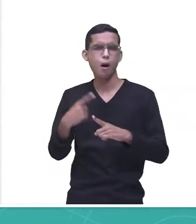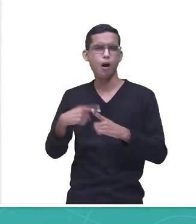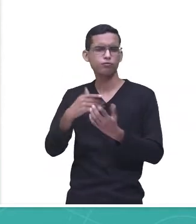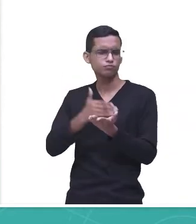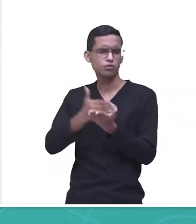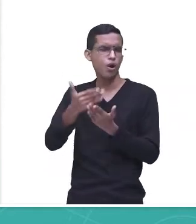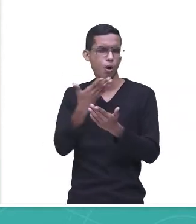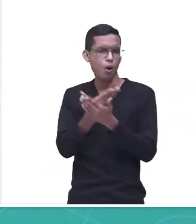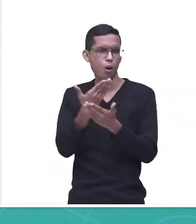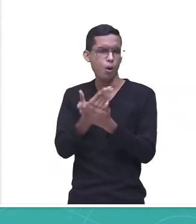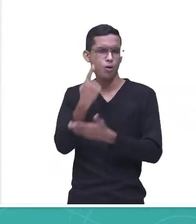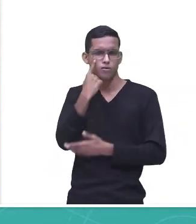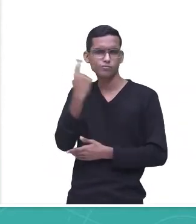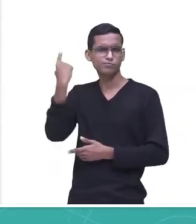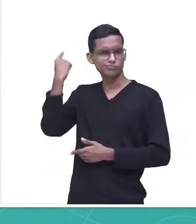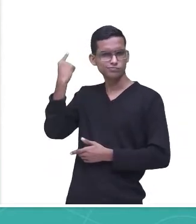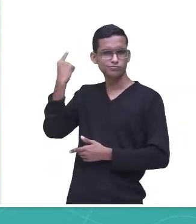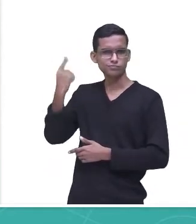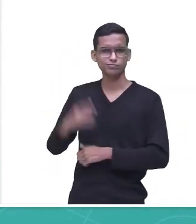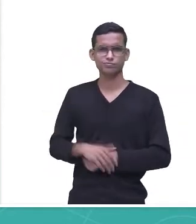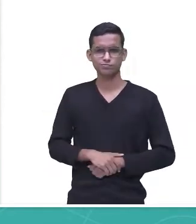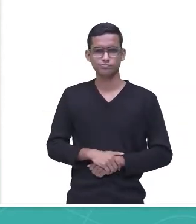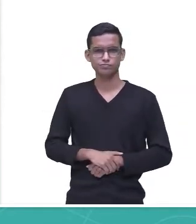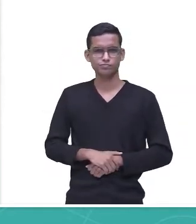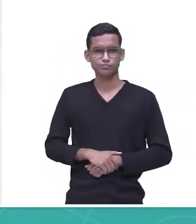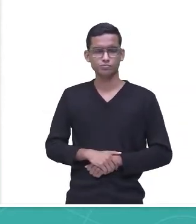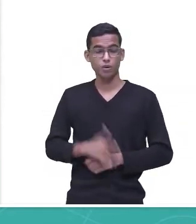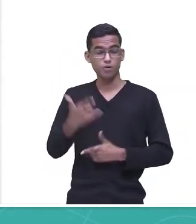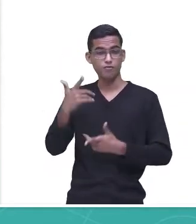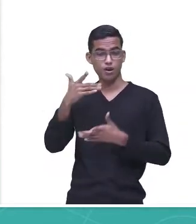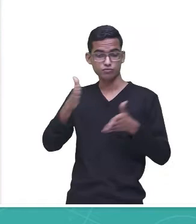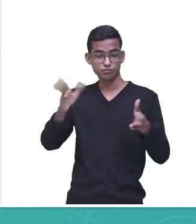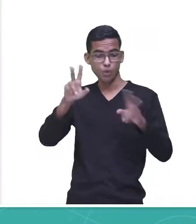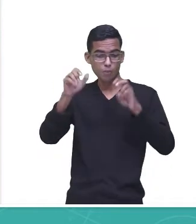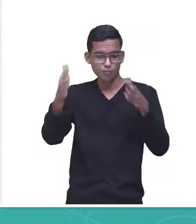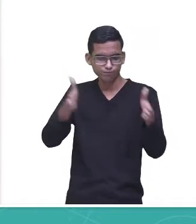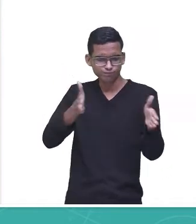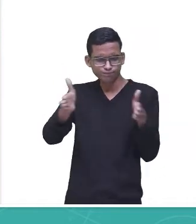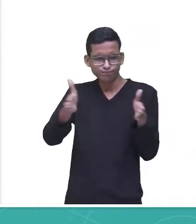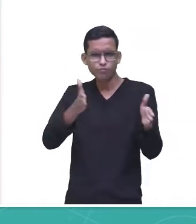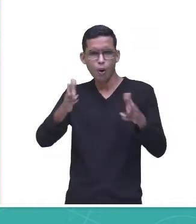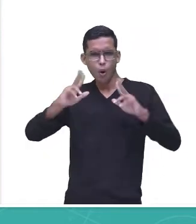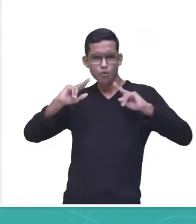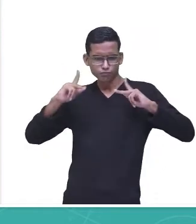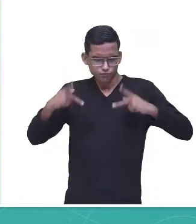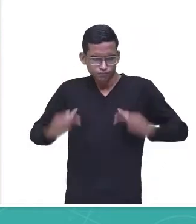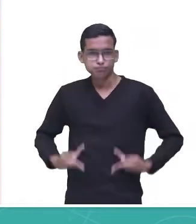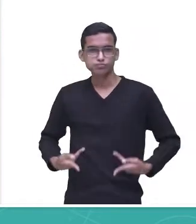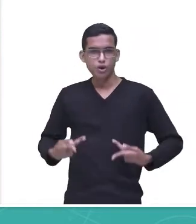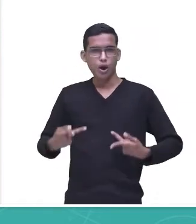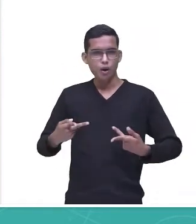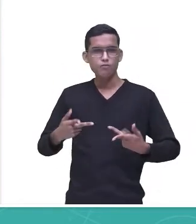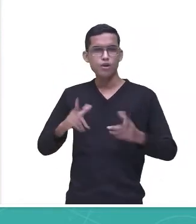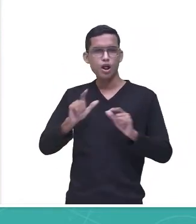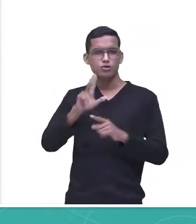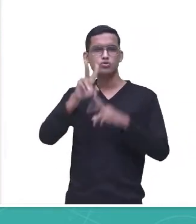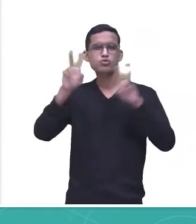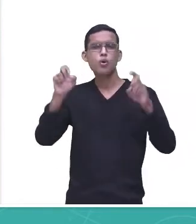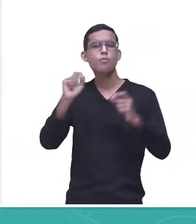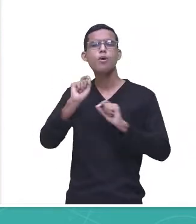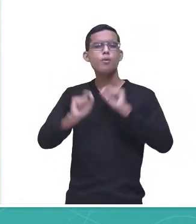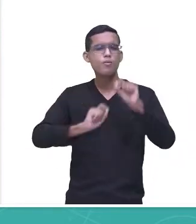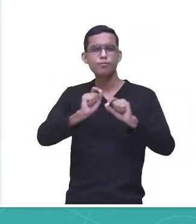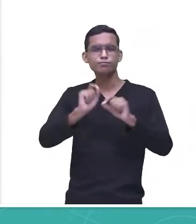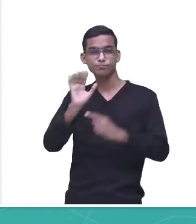Porque nós vamos falar sobre um período da humanidade. Vamos falar sobre a arte medieval, que ela